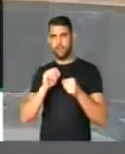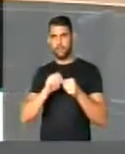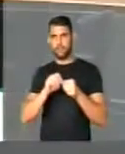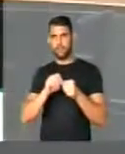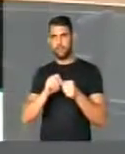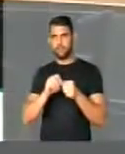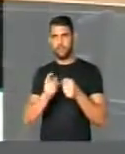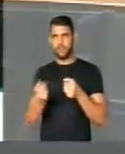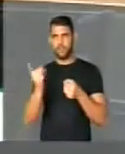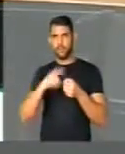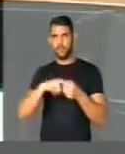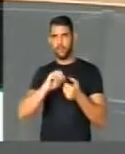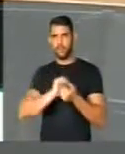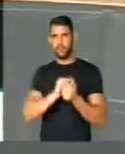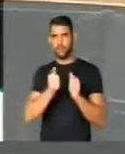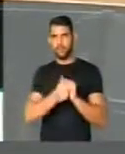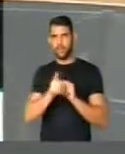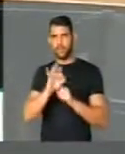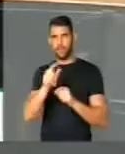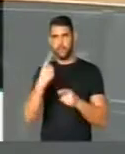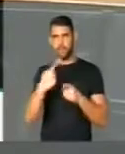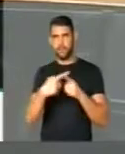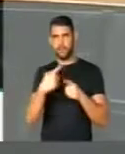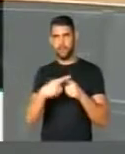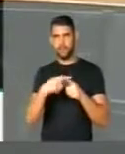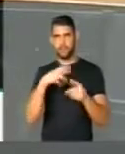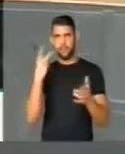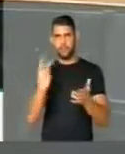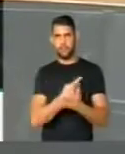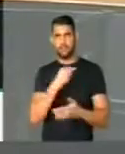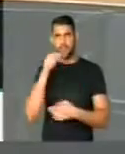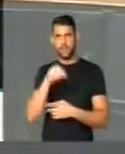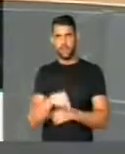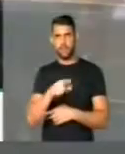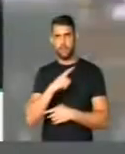uma recapitulação do que aconteceu aqui,